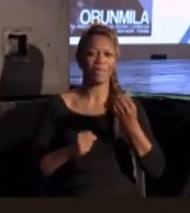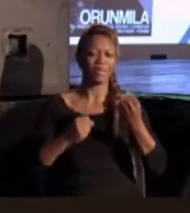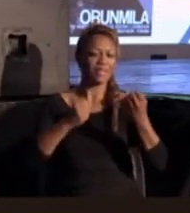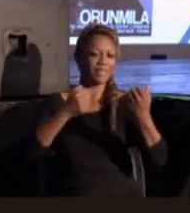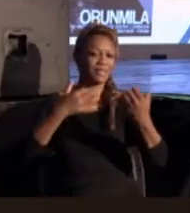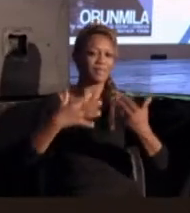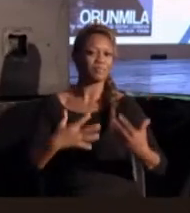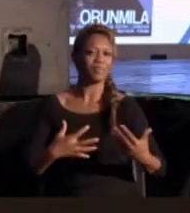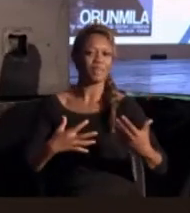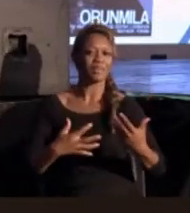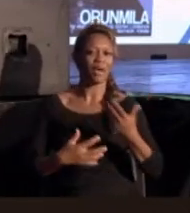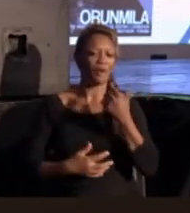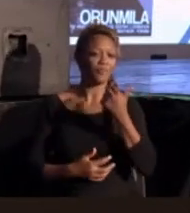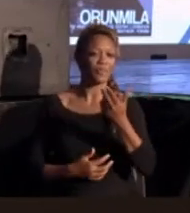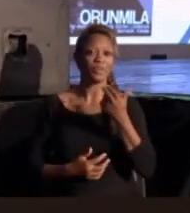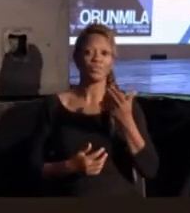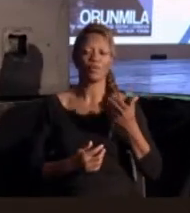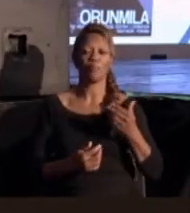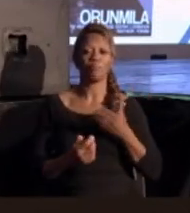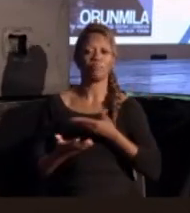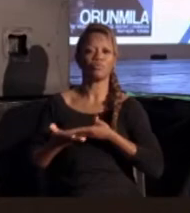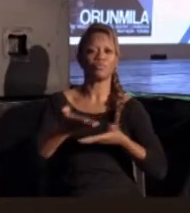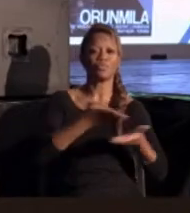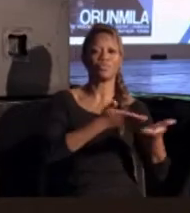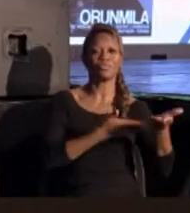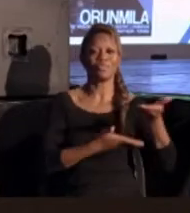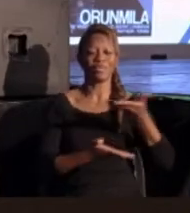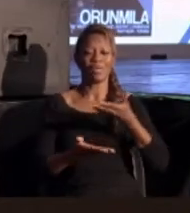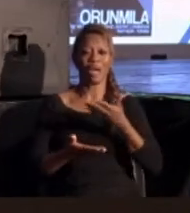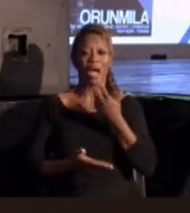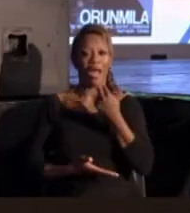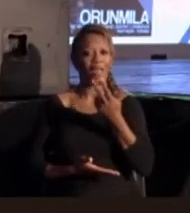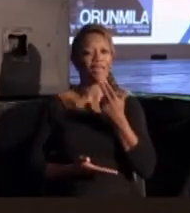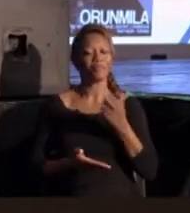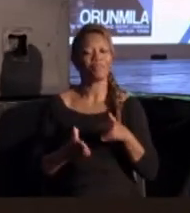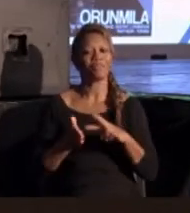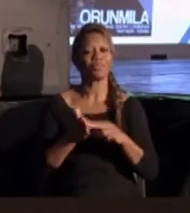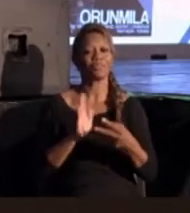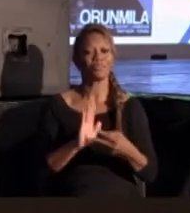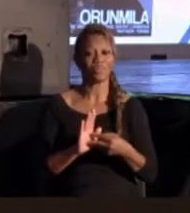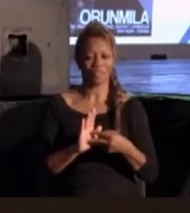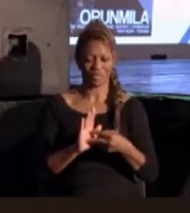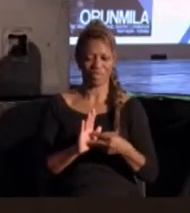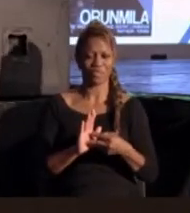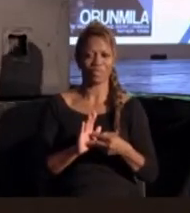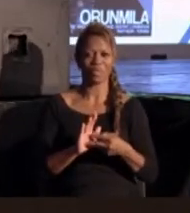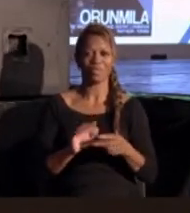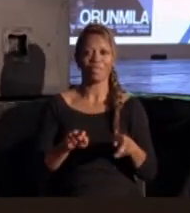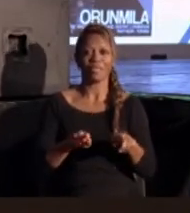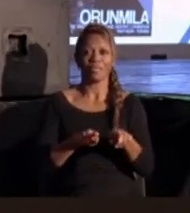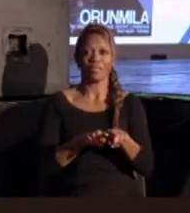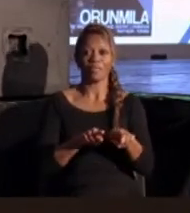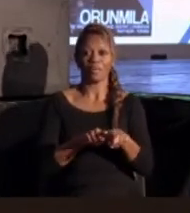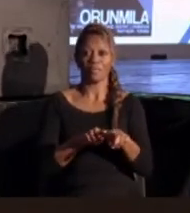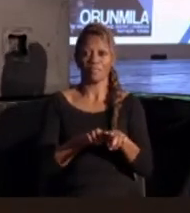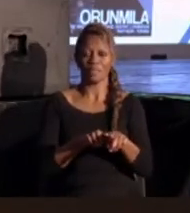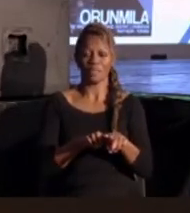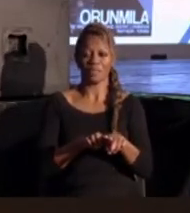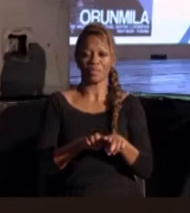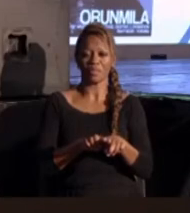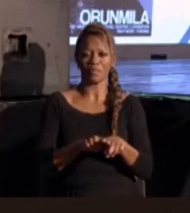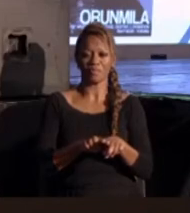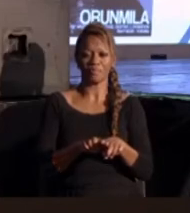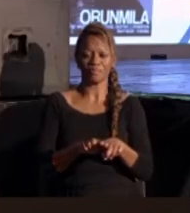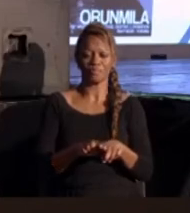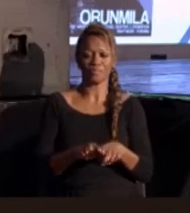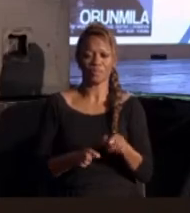é suporte da linguagem, mas também a língua é o suporte, suporte cognitivo do